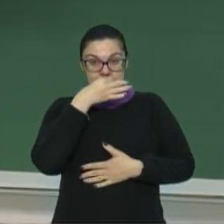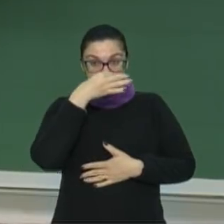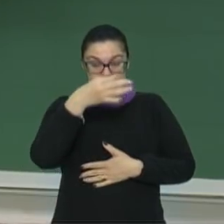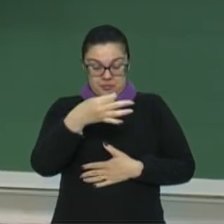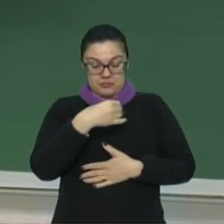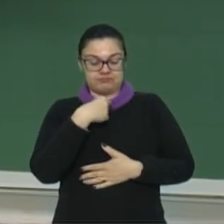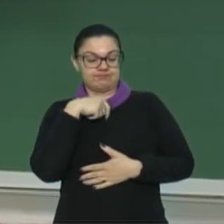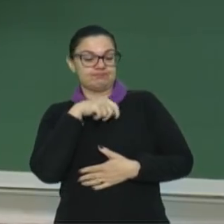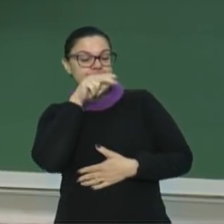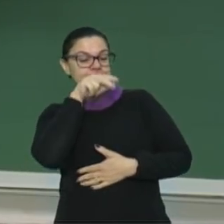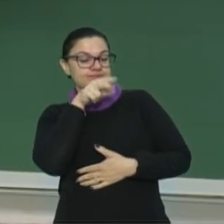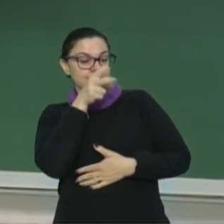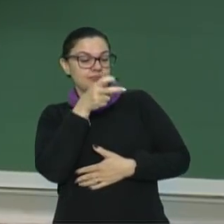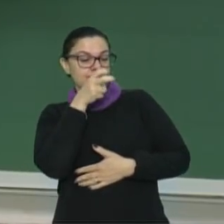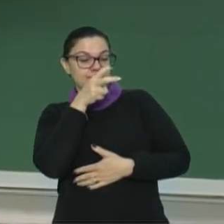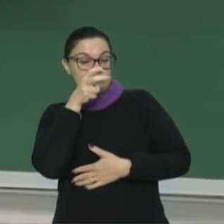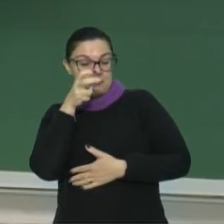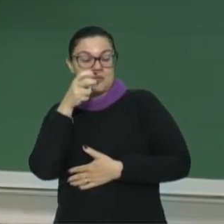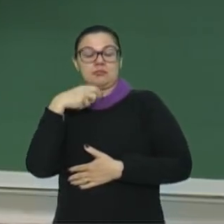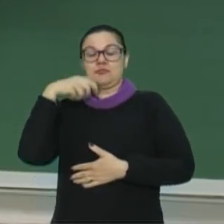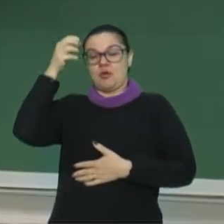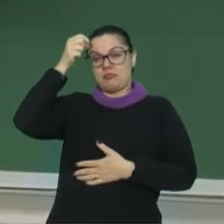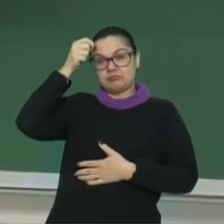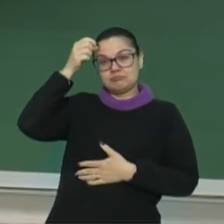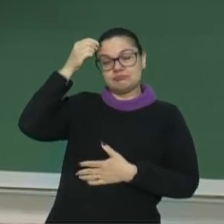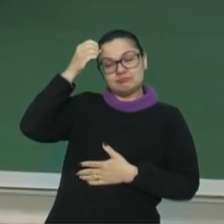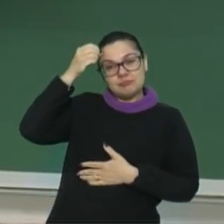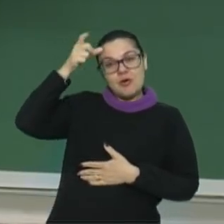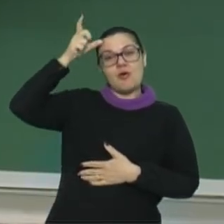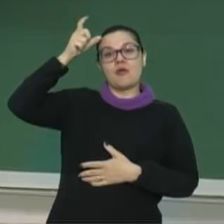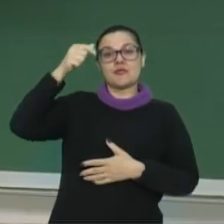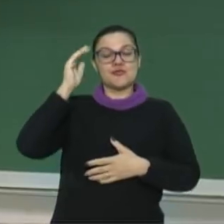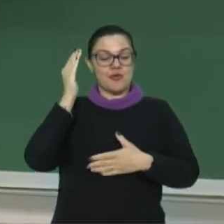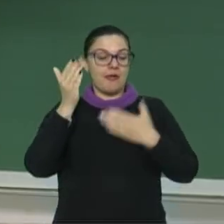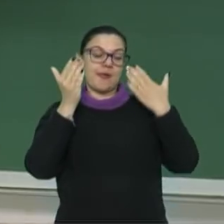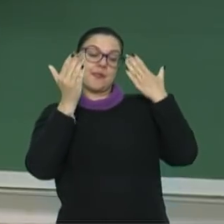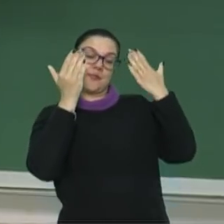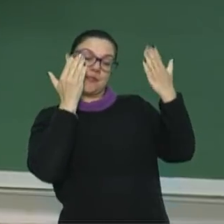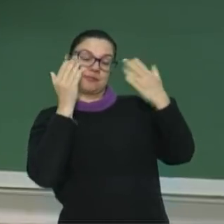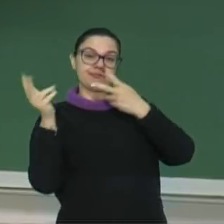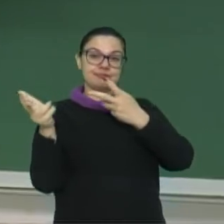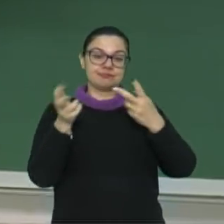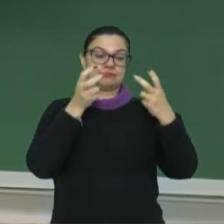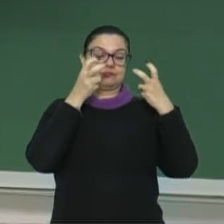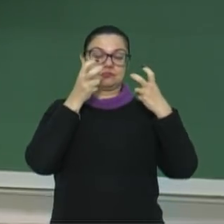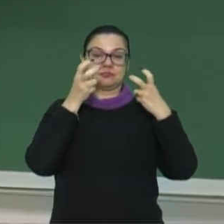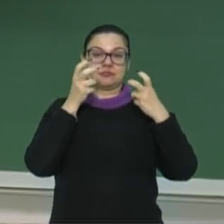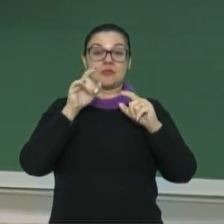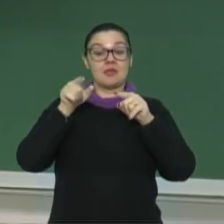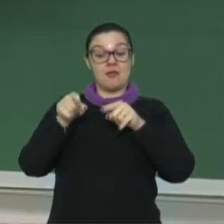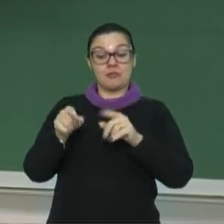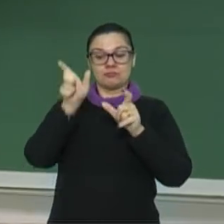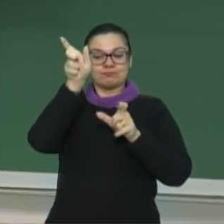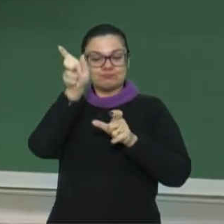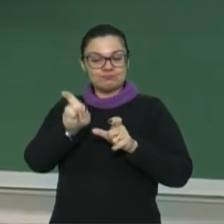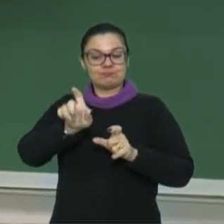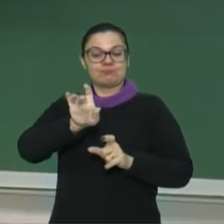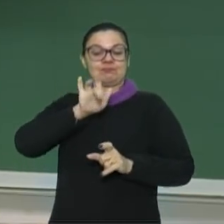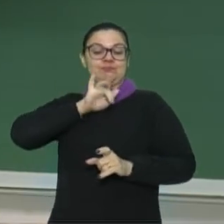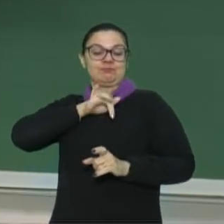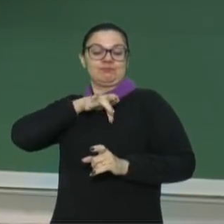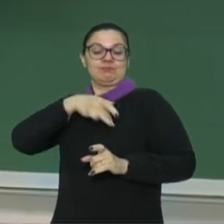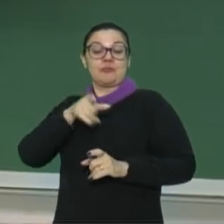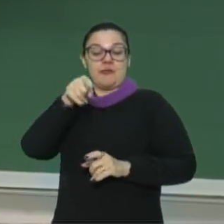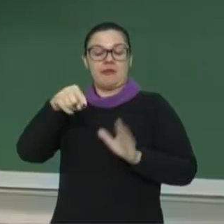das leituras que a gente tem, da maturidade, das leituras sobre psicologia e tudo mais, o vitimismo, né, é